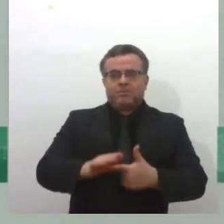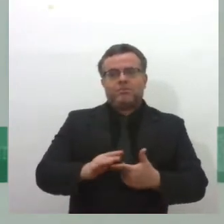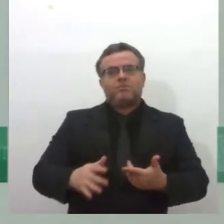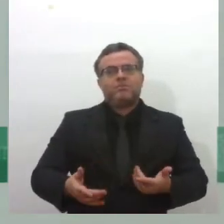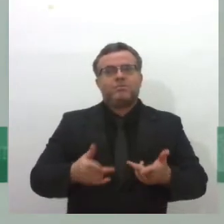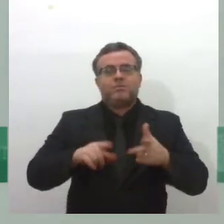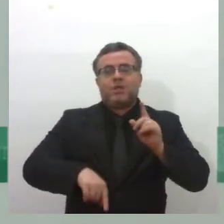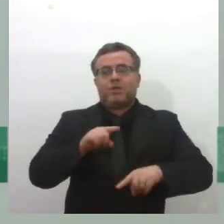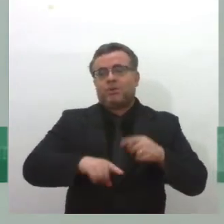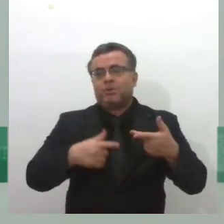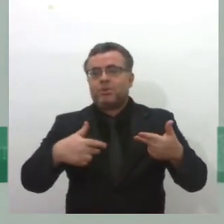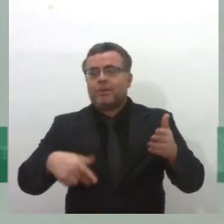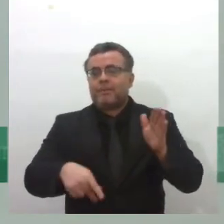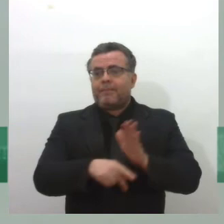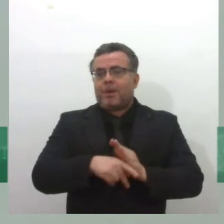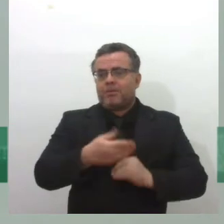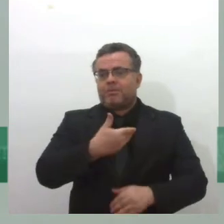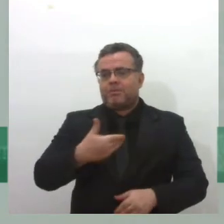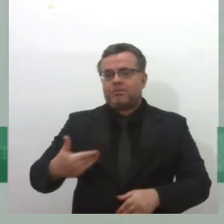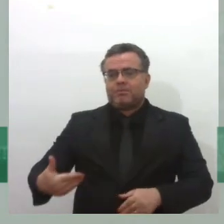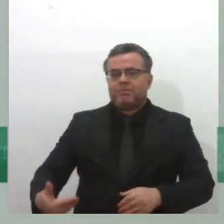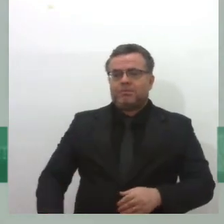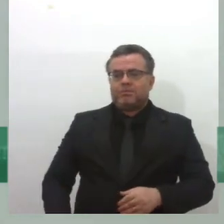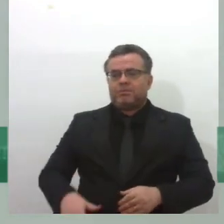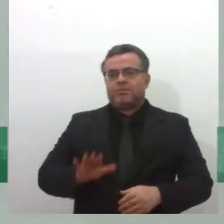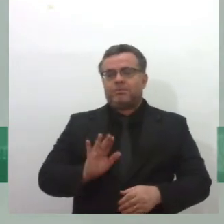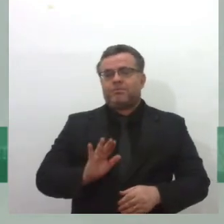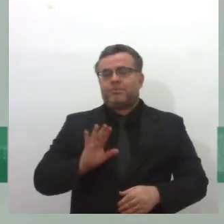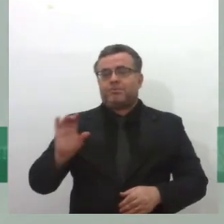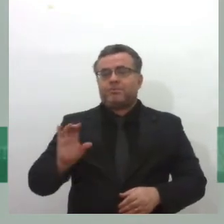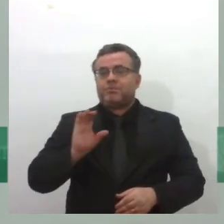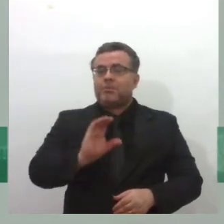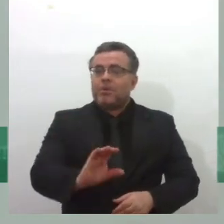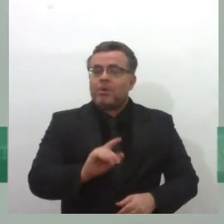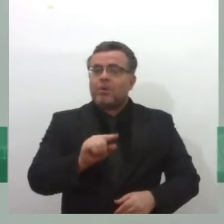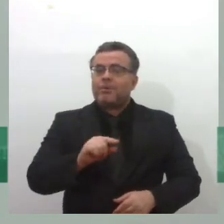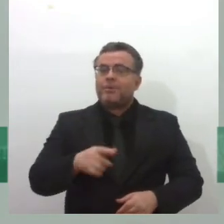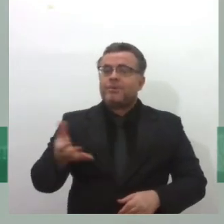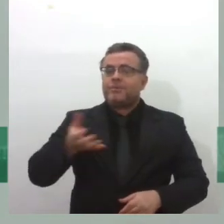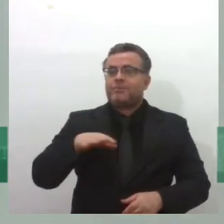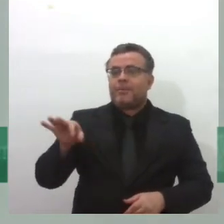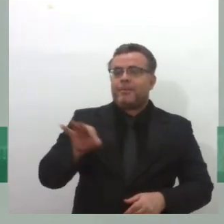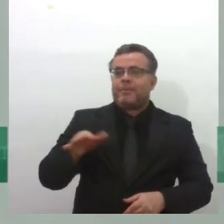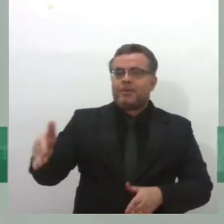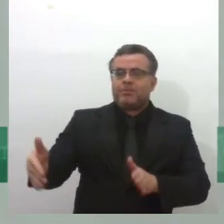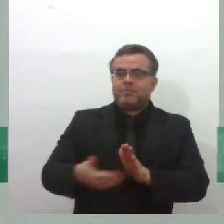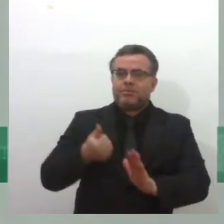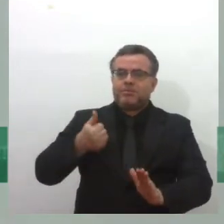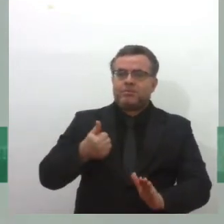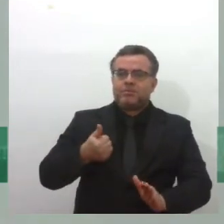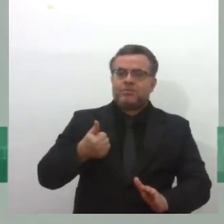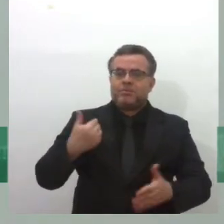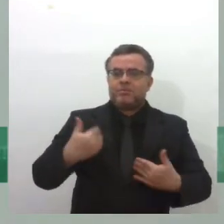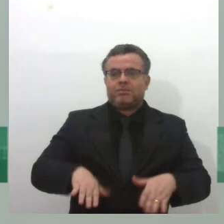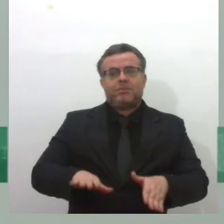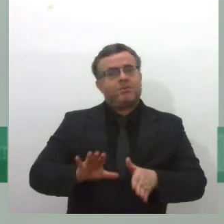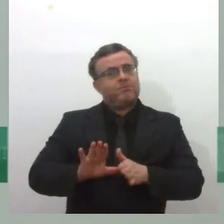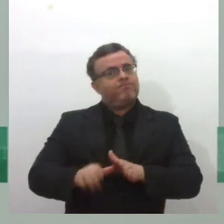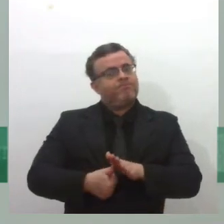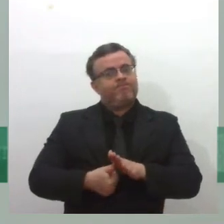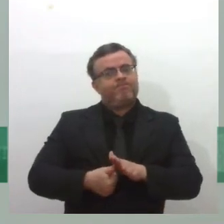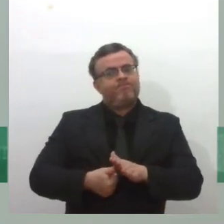não aquela pessoa que destina, eu quero um percentual desse valor para mim, isso é roubo, né,